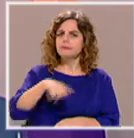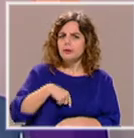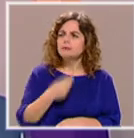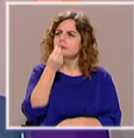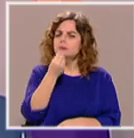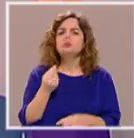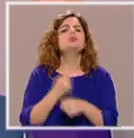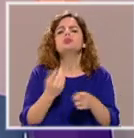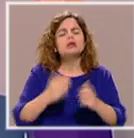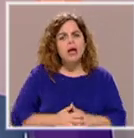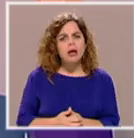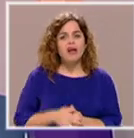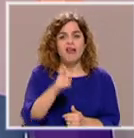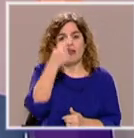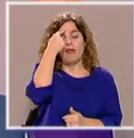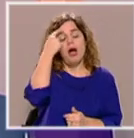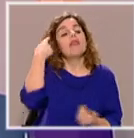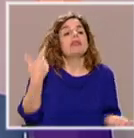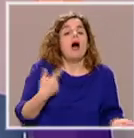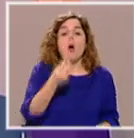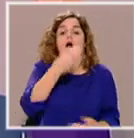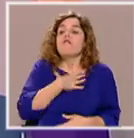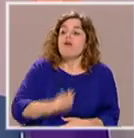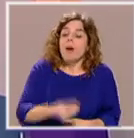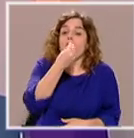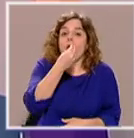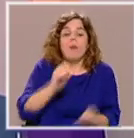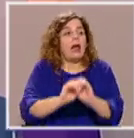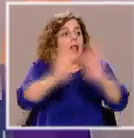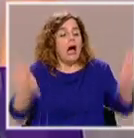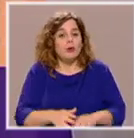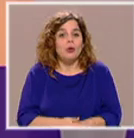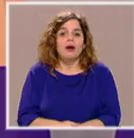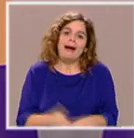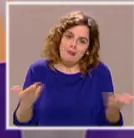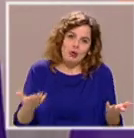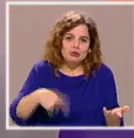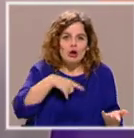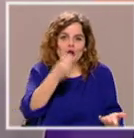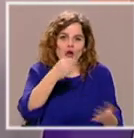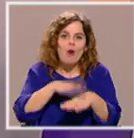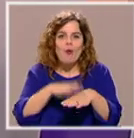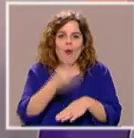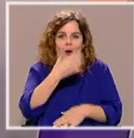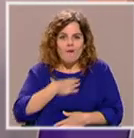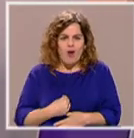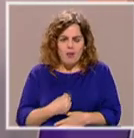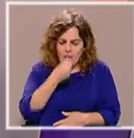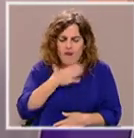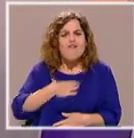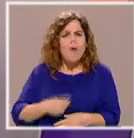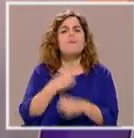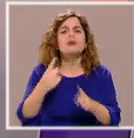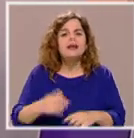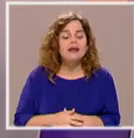comemos? E vocês estão a pensar, olha, como porque tenho fome. Pois, normalmente comemos porque temos fome. Mas porquê é que nós temos fome?